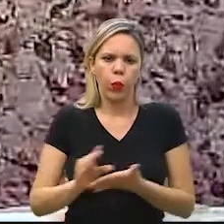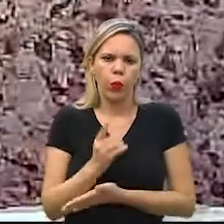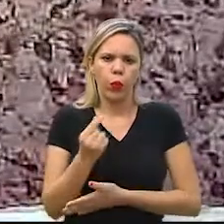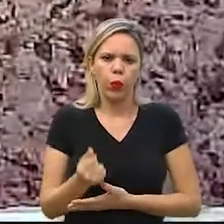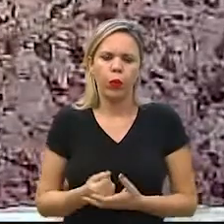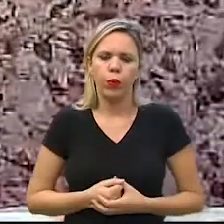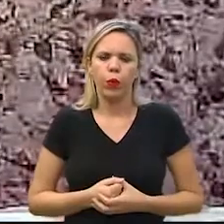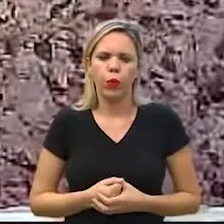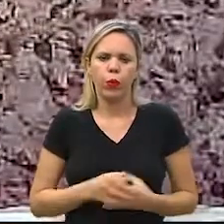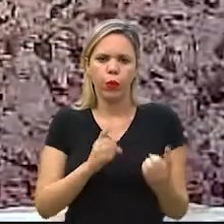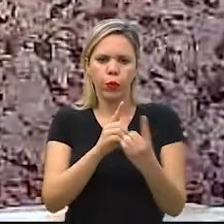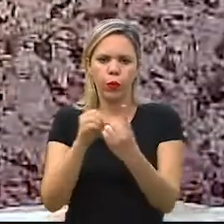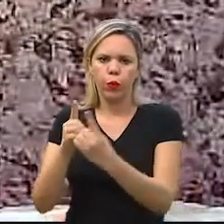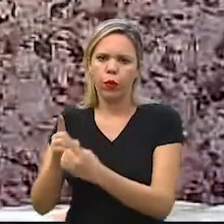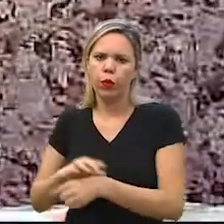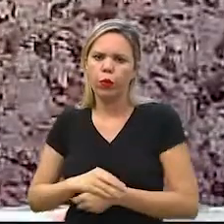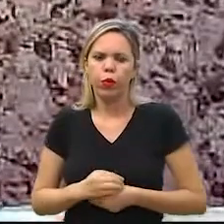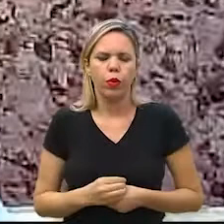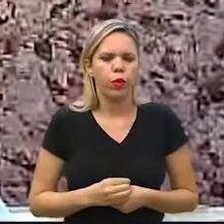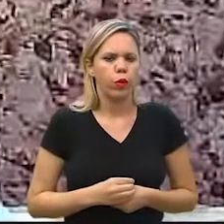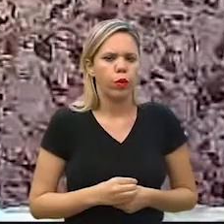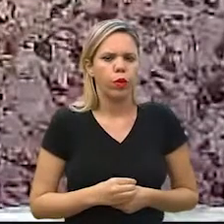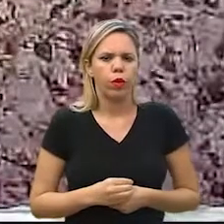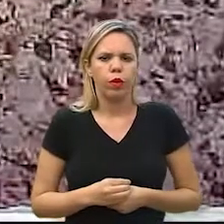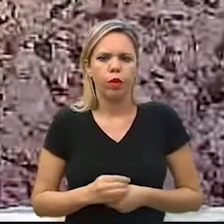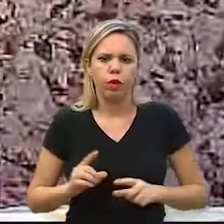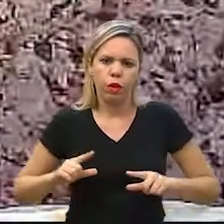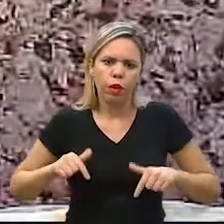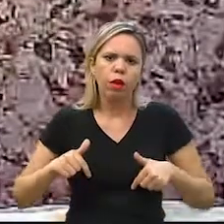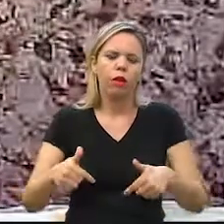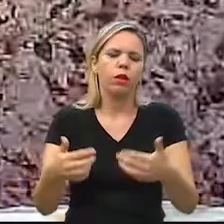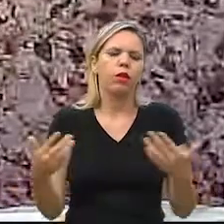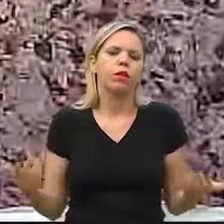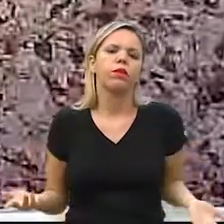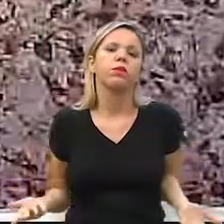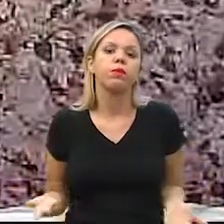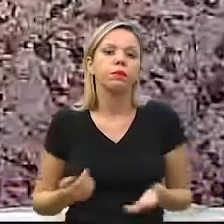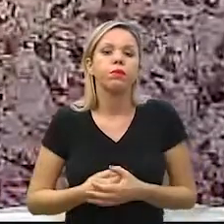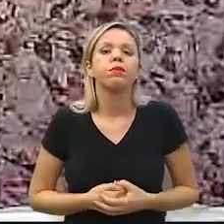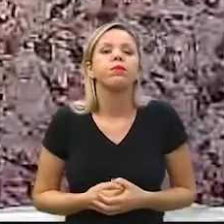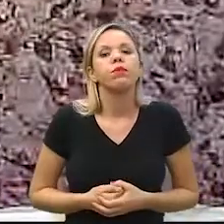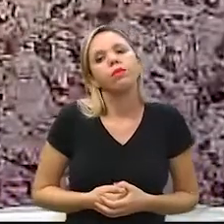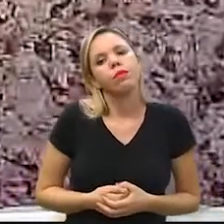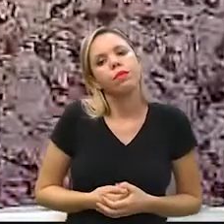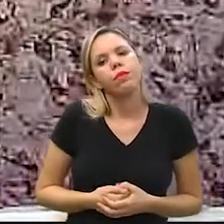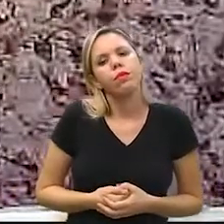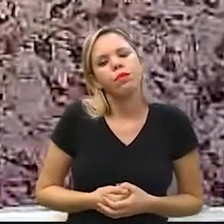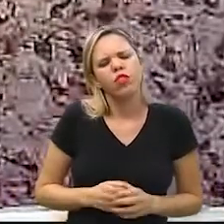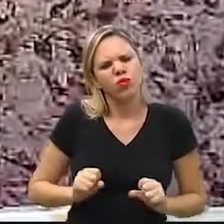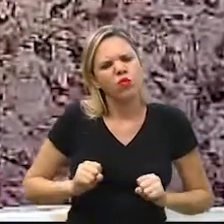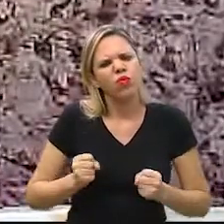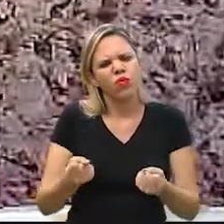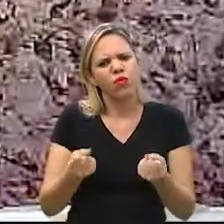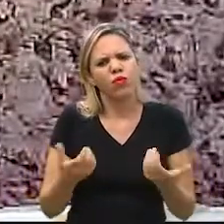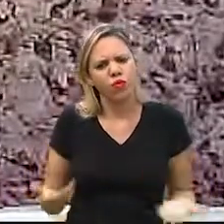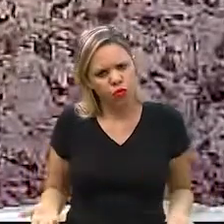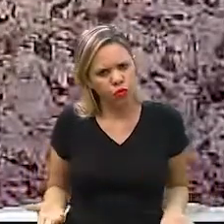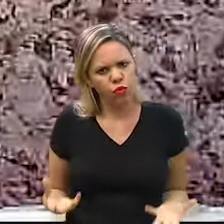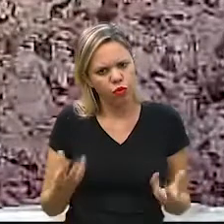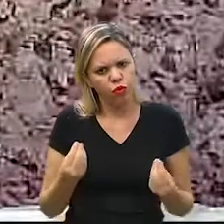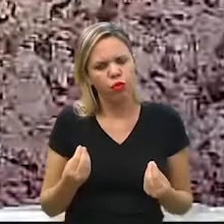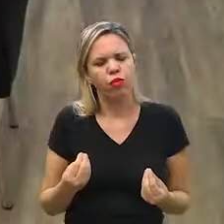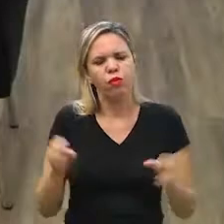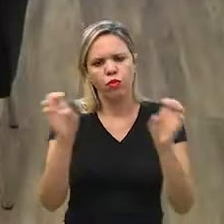recursos de atendimento, de ação tática, quer dizer, é uma força muito